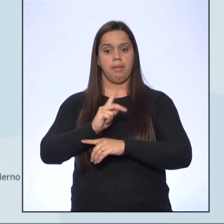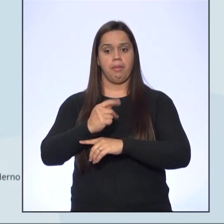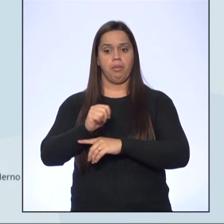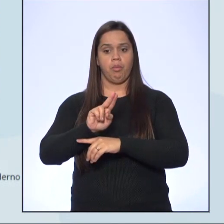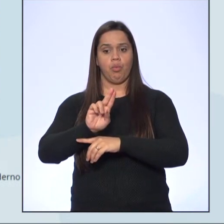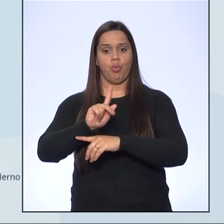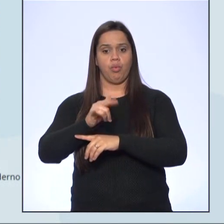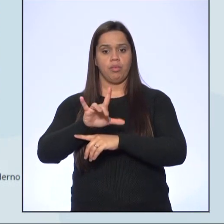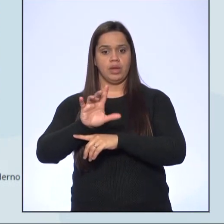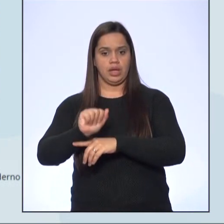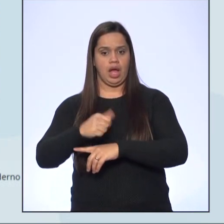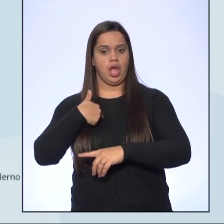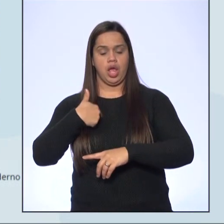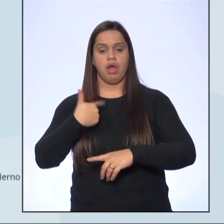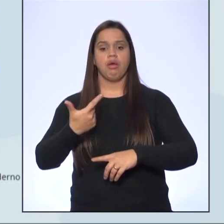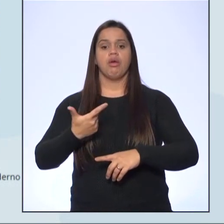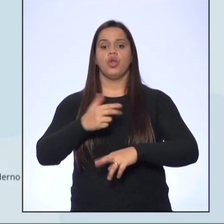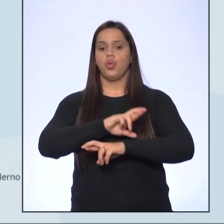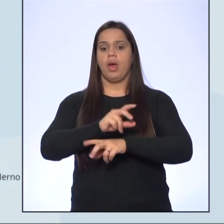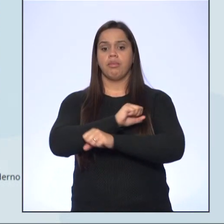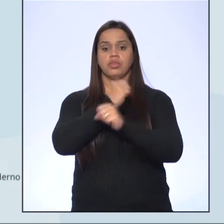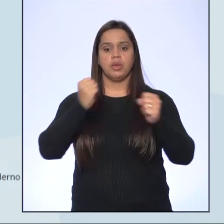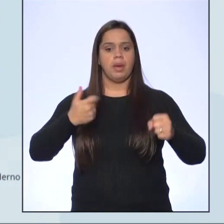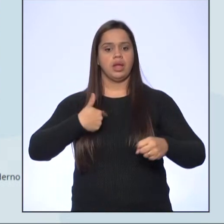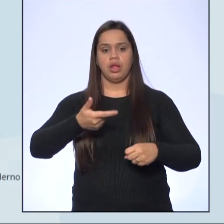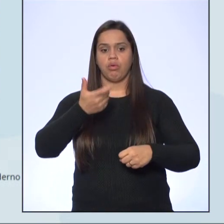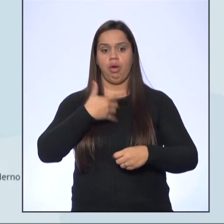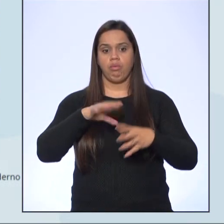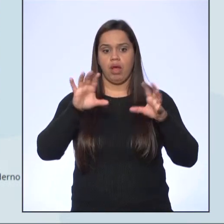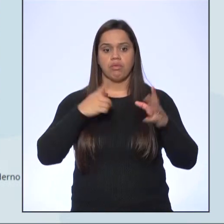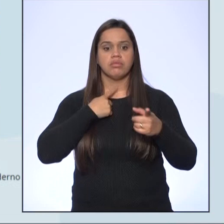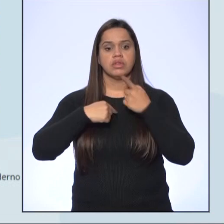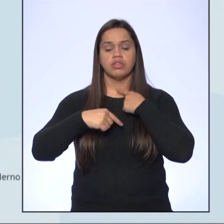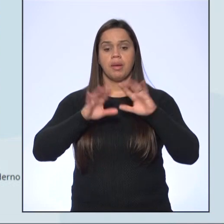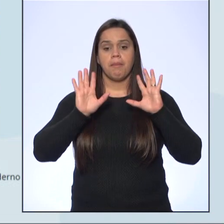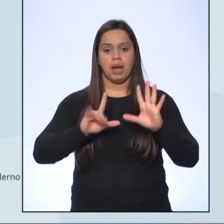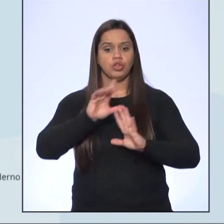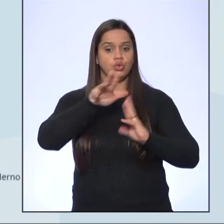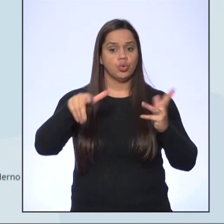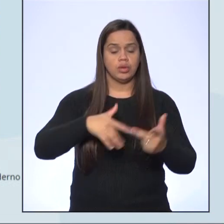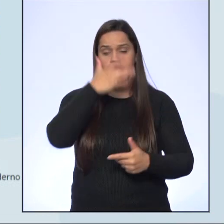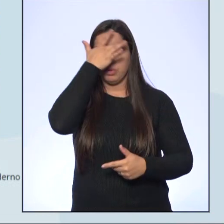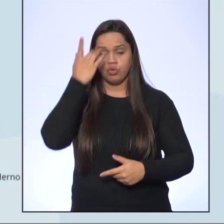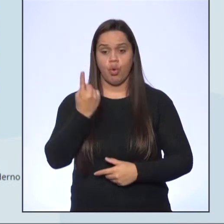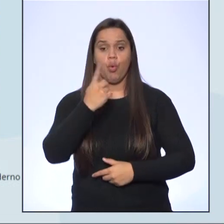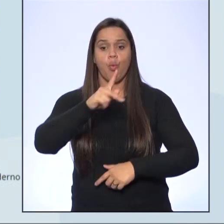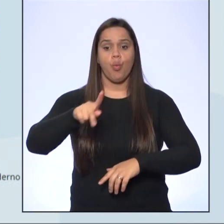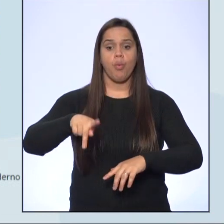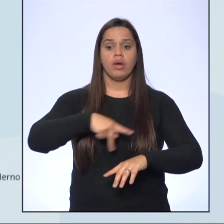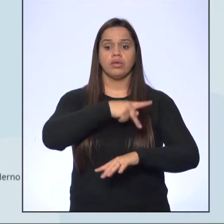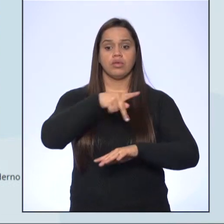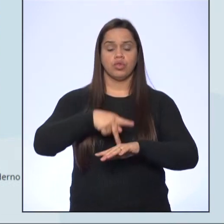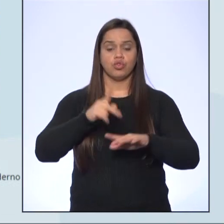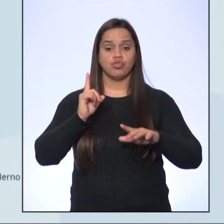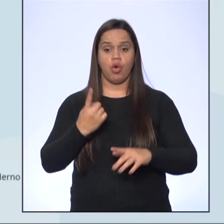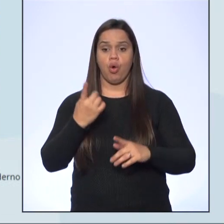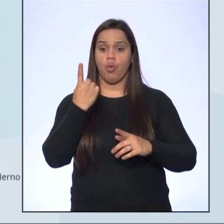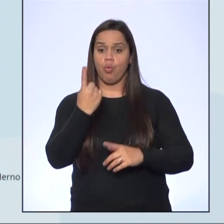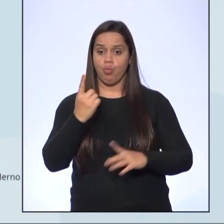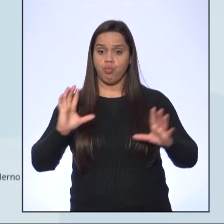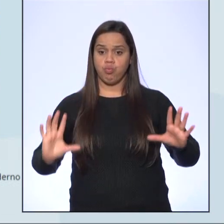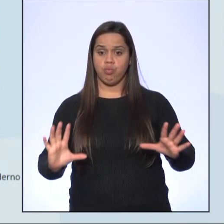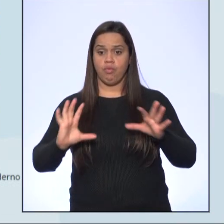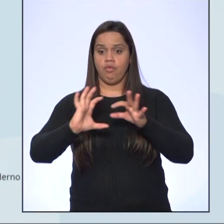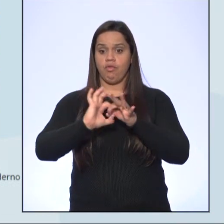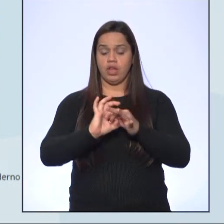uma ideia grandiosa pretender formar de todo o novo mundo uma só nação, com um só vínculo, que ligue